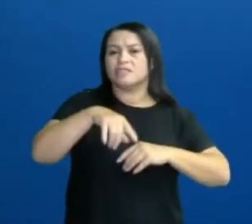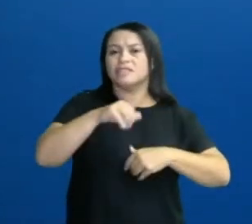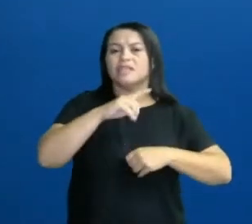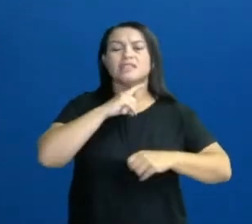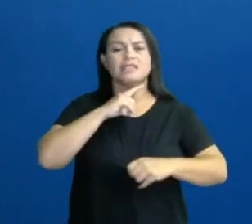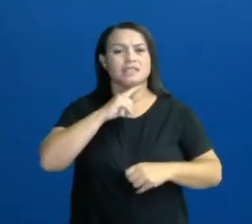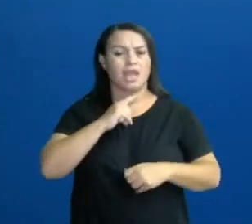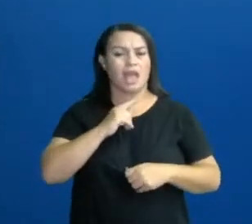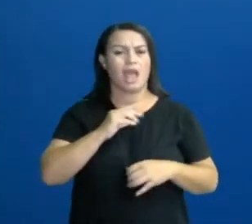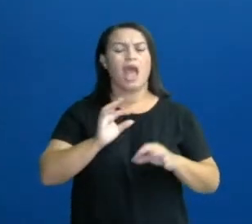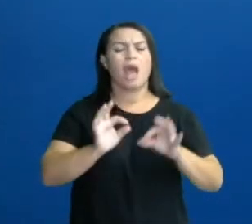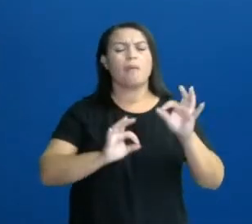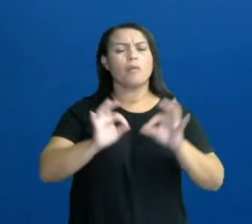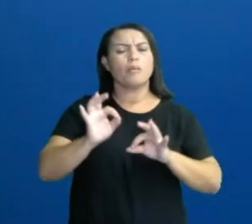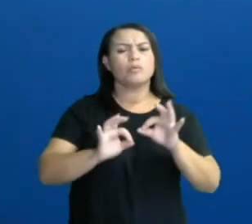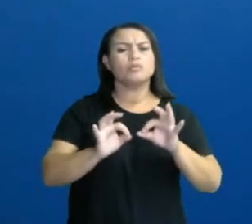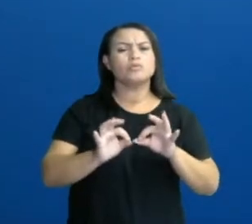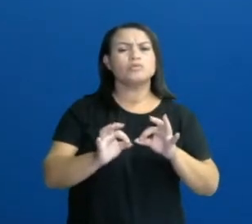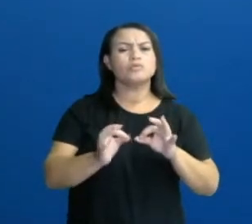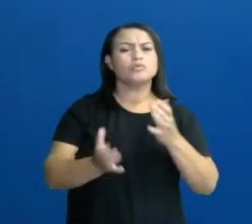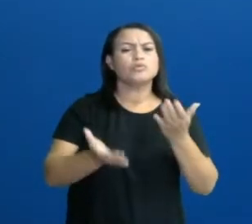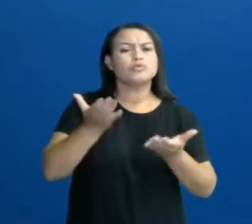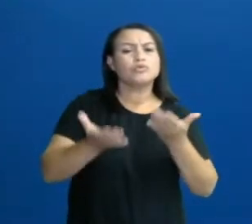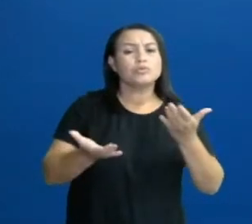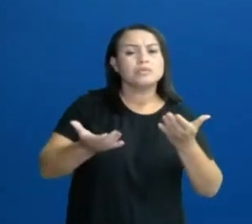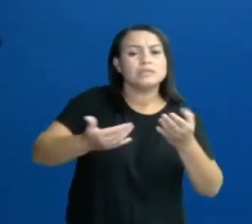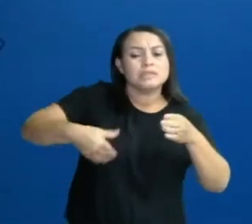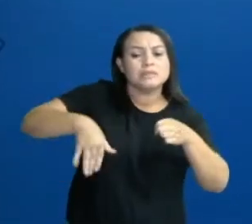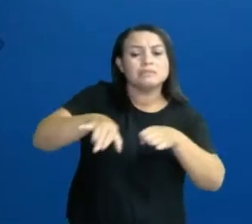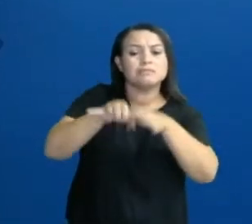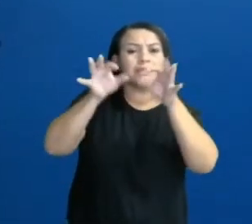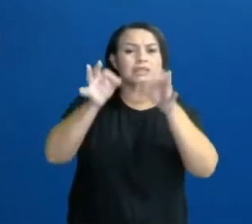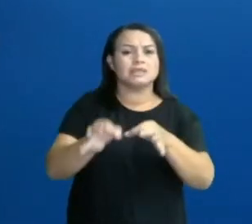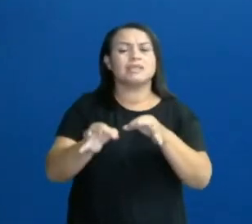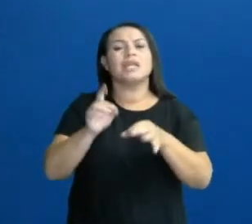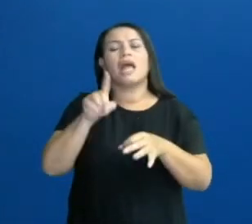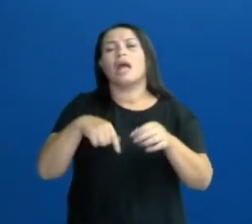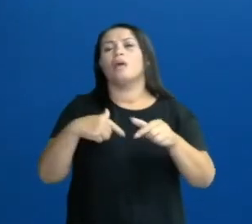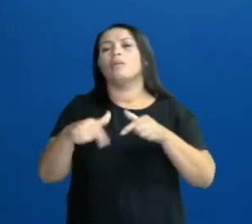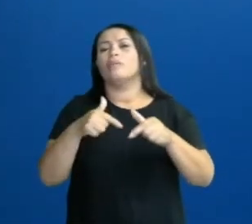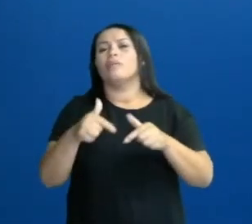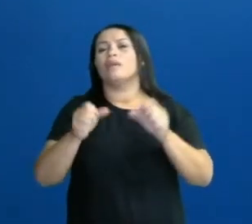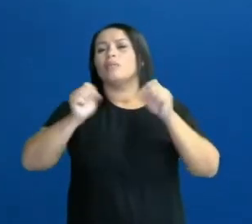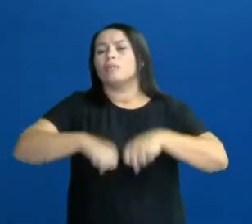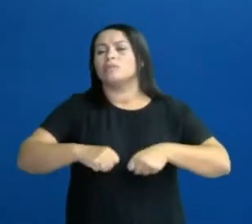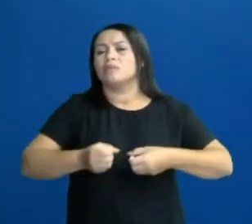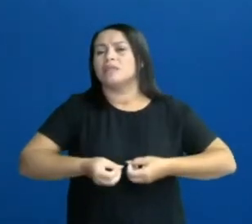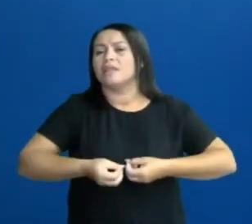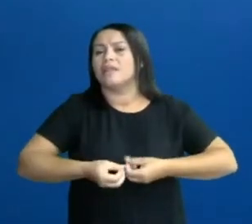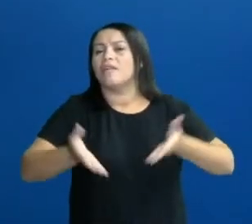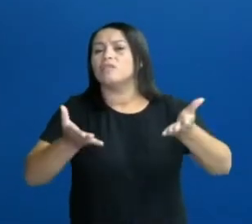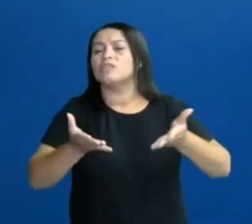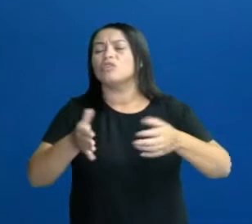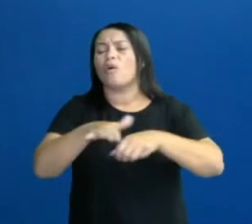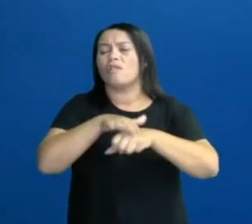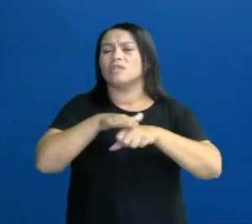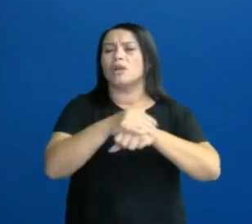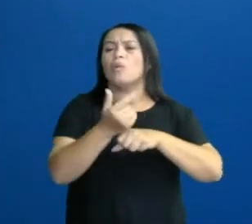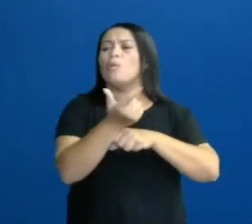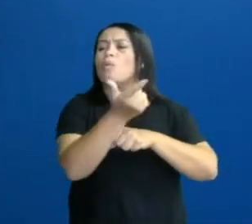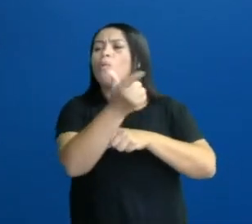as proporções sendo mantidas é um trabalho que vai também dar a possibilidade de você, né, conversar com